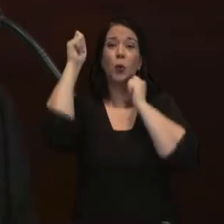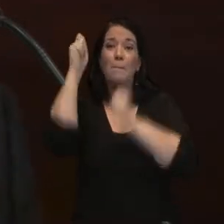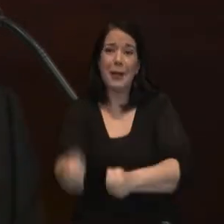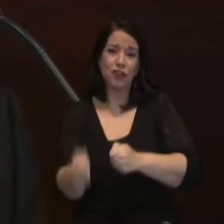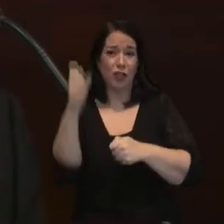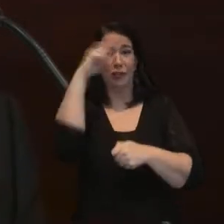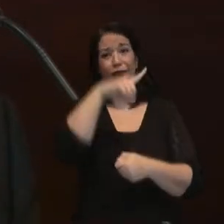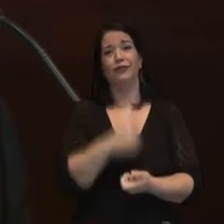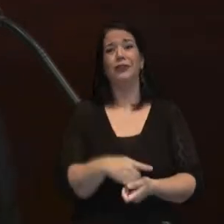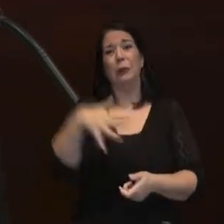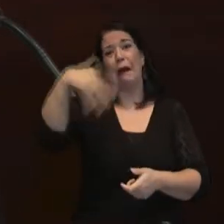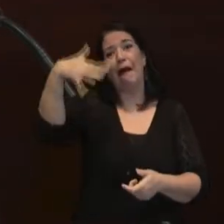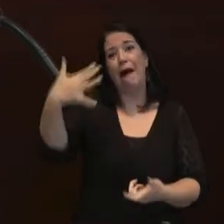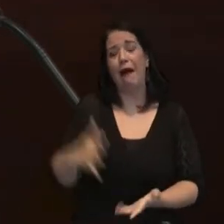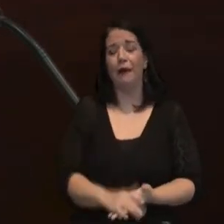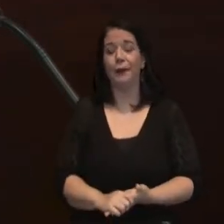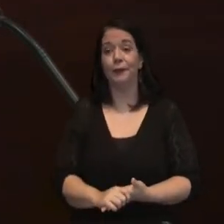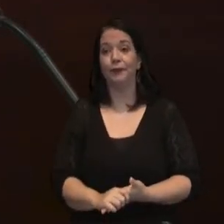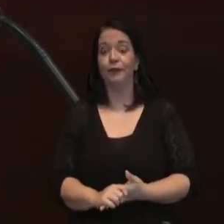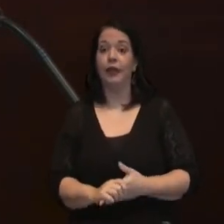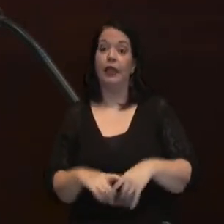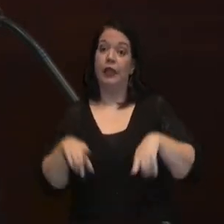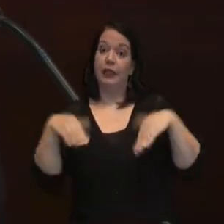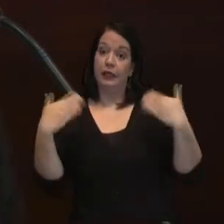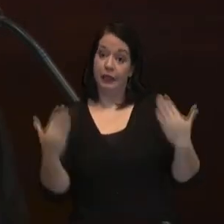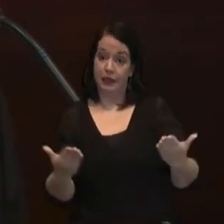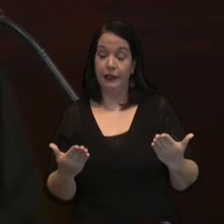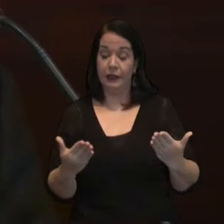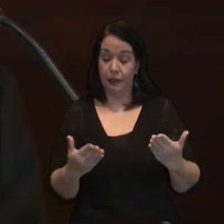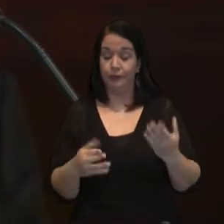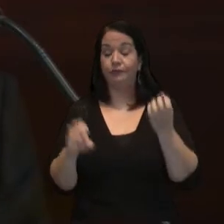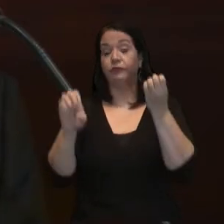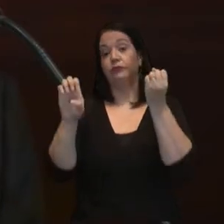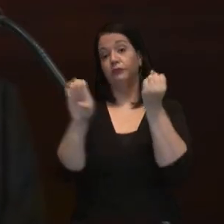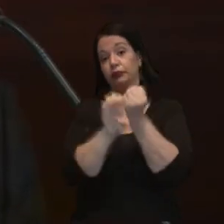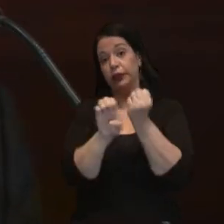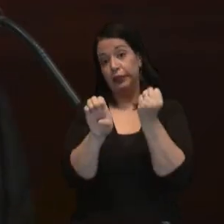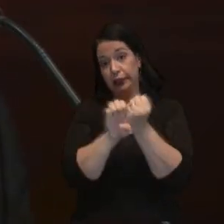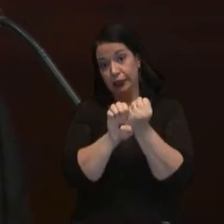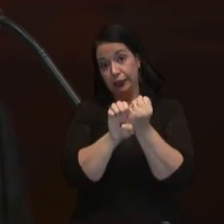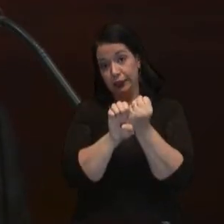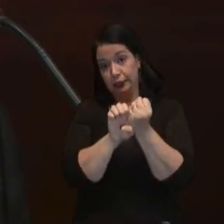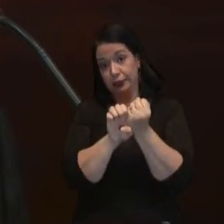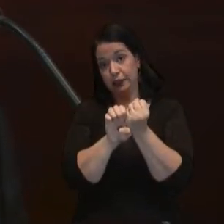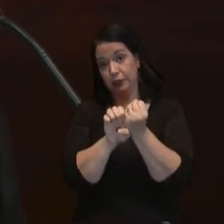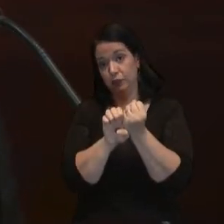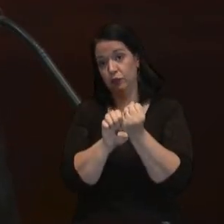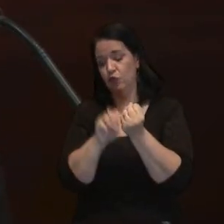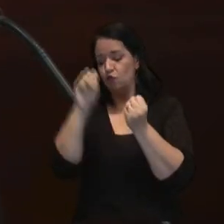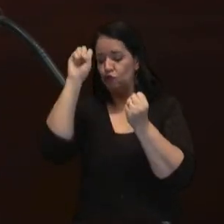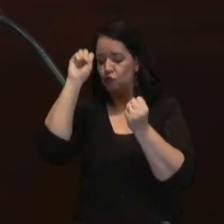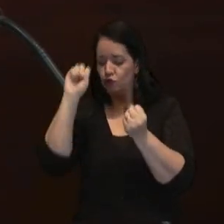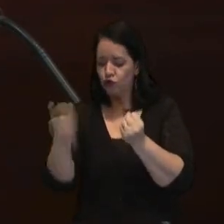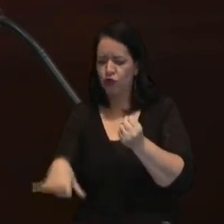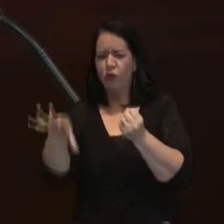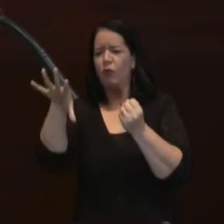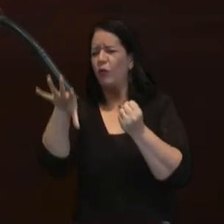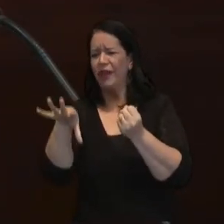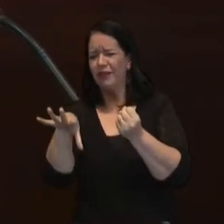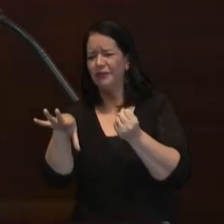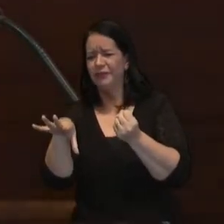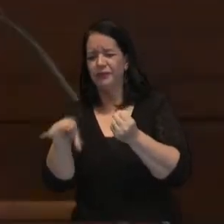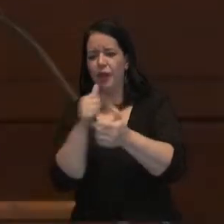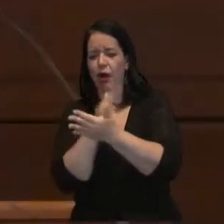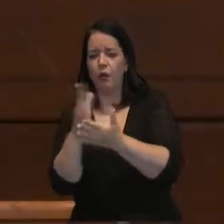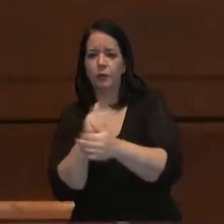jogou um galho ali e diz a palavra de Deus, vocês pesquisem isto, diz que o machado flutuou. Este homem